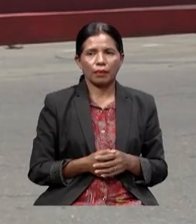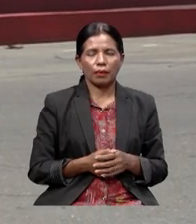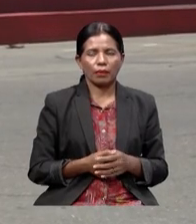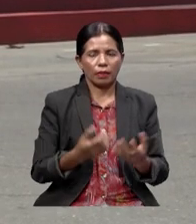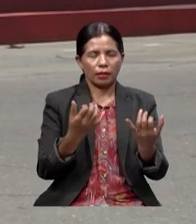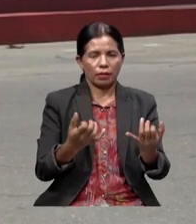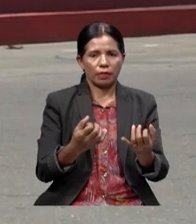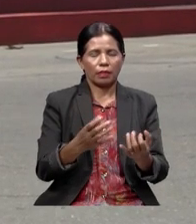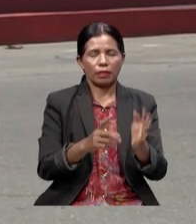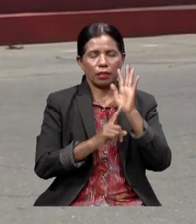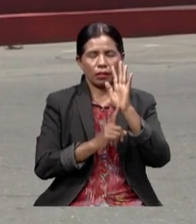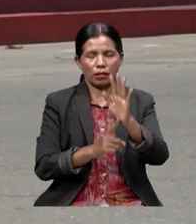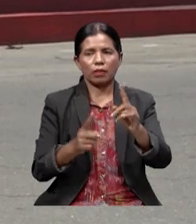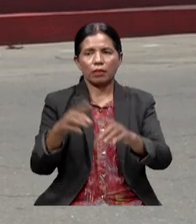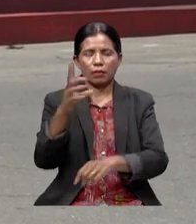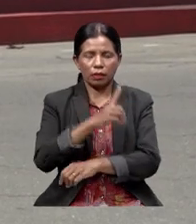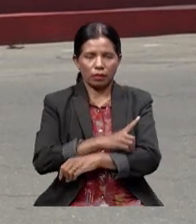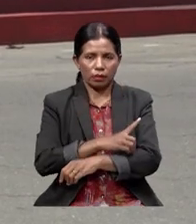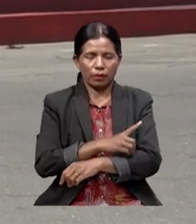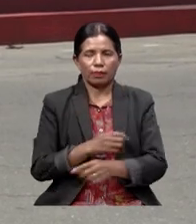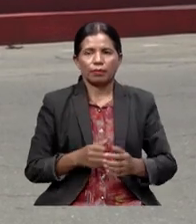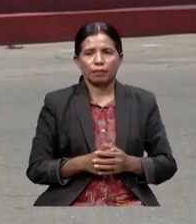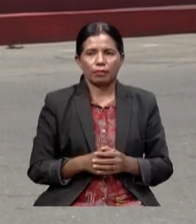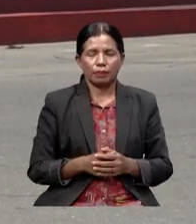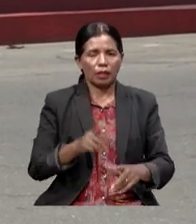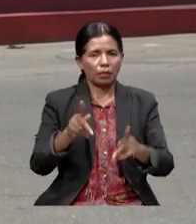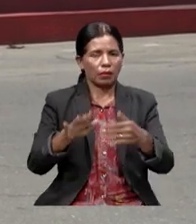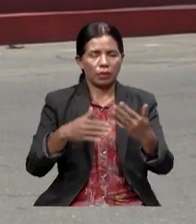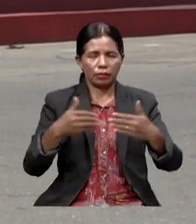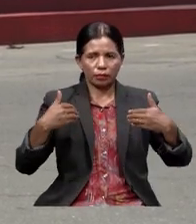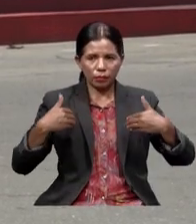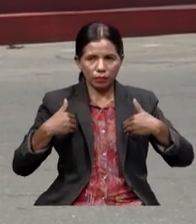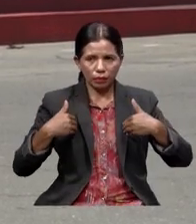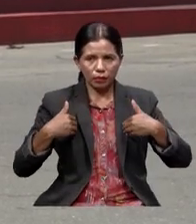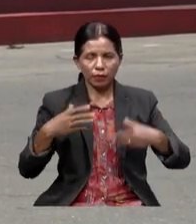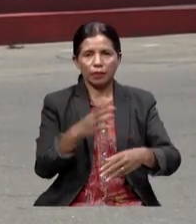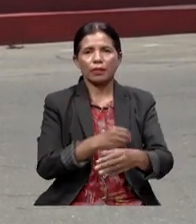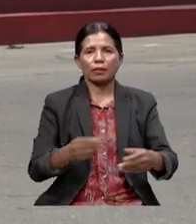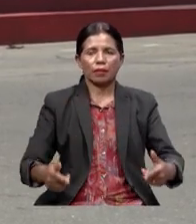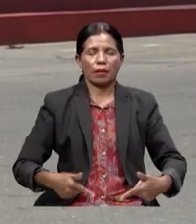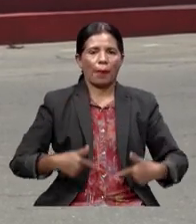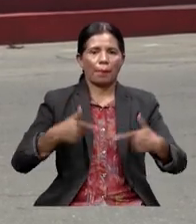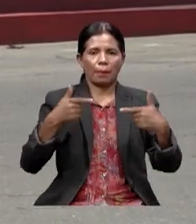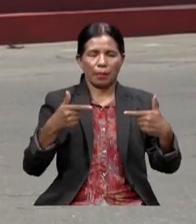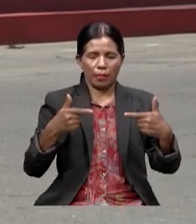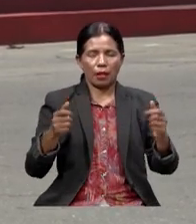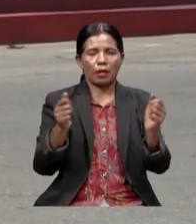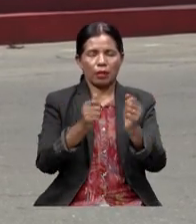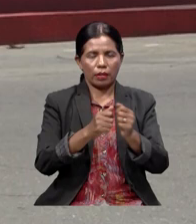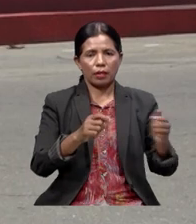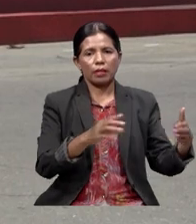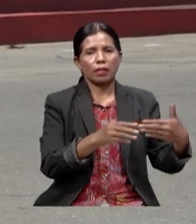Irene mak realidade ohin loronian. Ema hotu ihona estilo moris ho forma